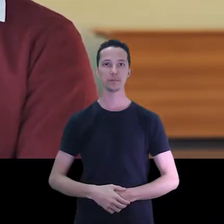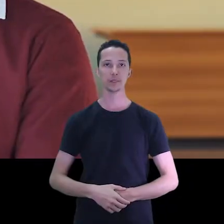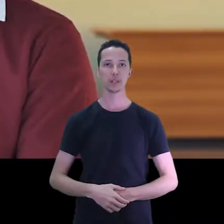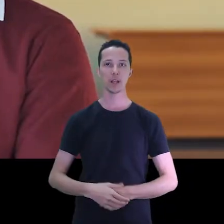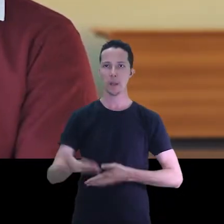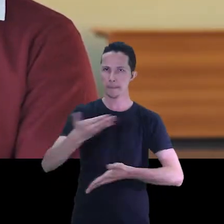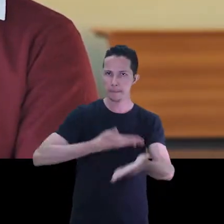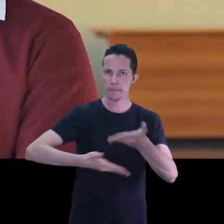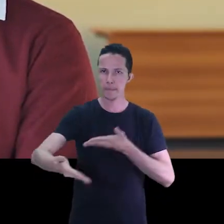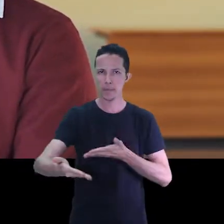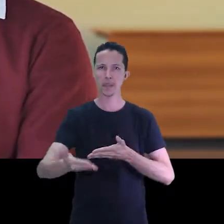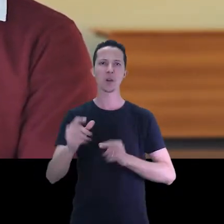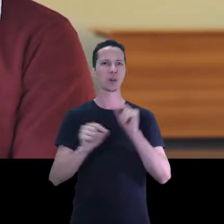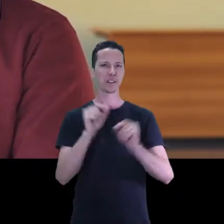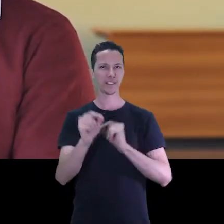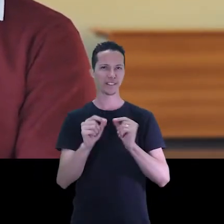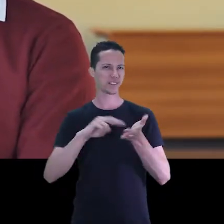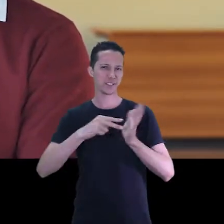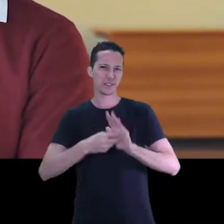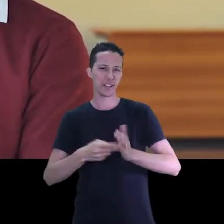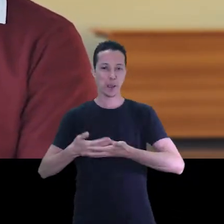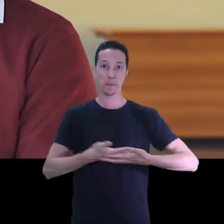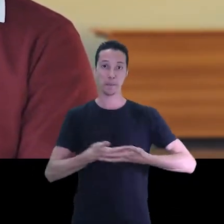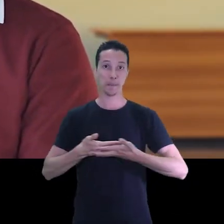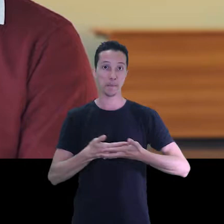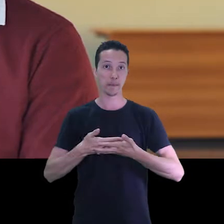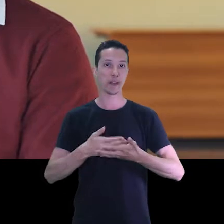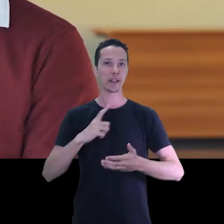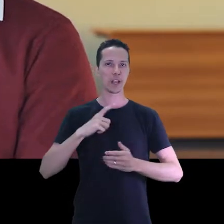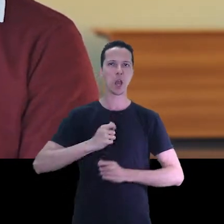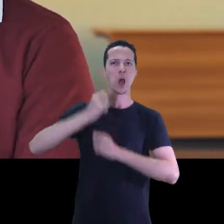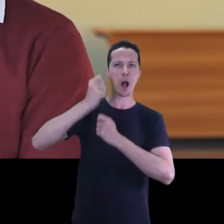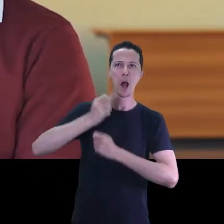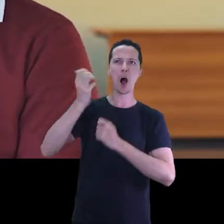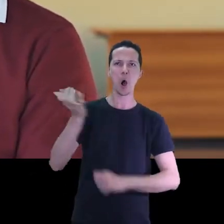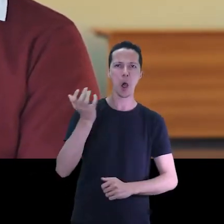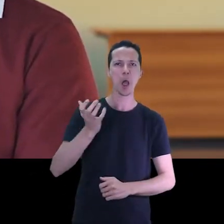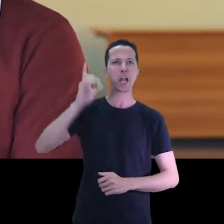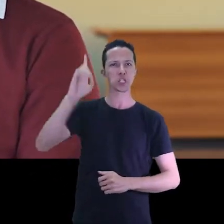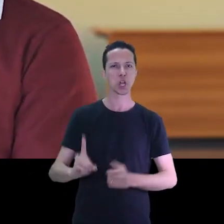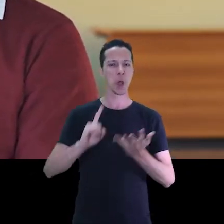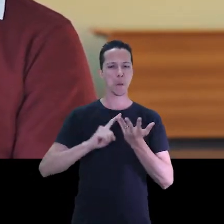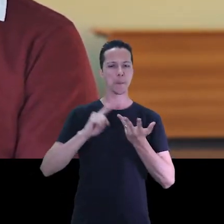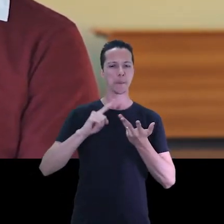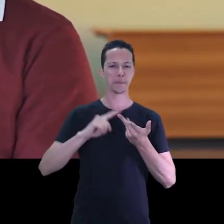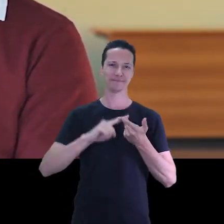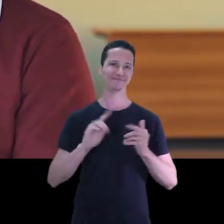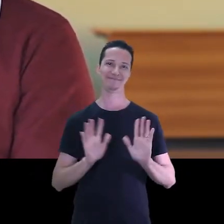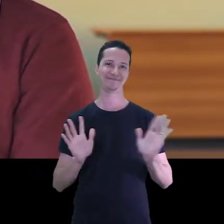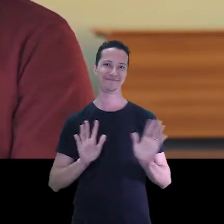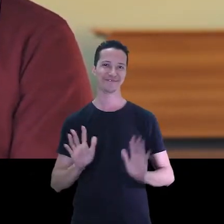Quando a gente fala em participação, não quer dizer que a criança, quando ela é bebê, ela já vai sair lá no berço gritando, né, eu quero